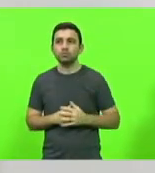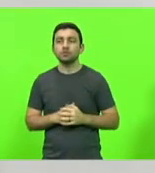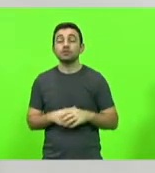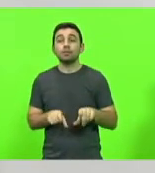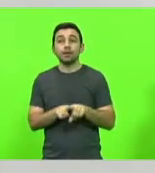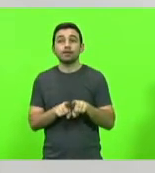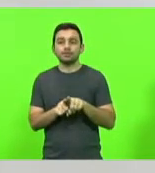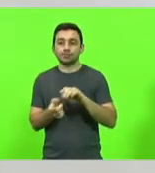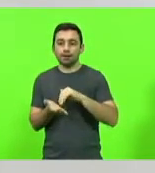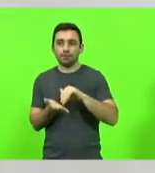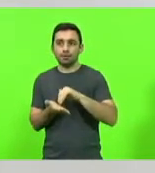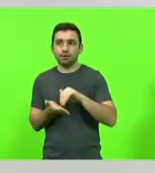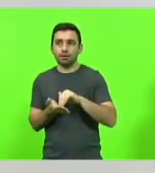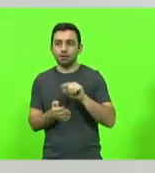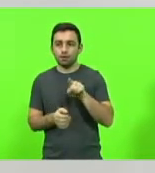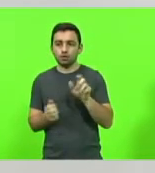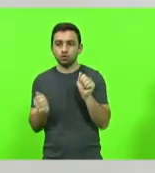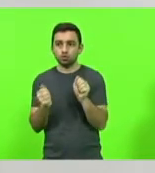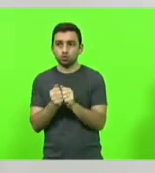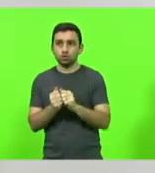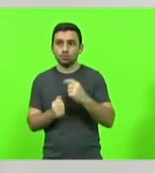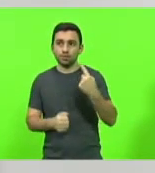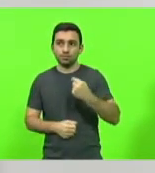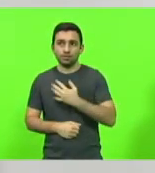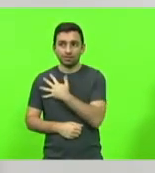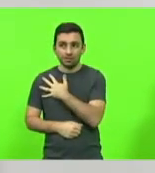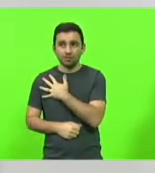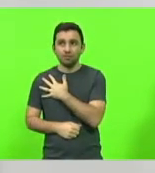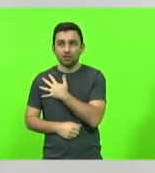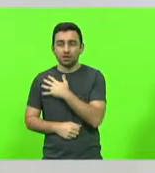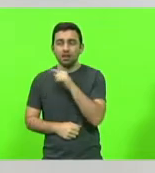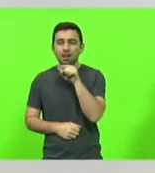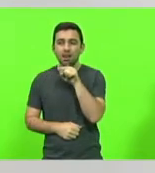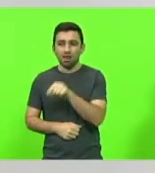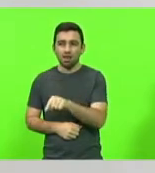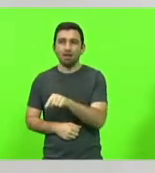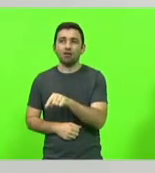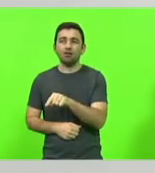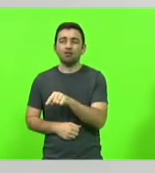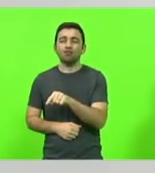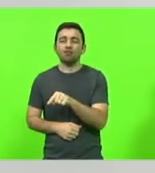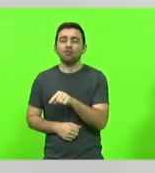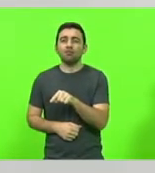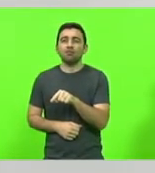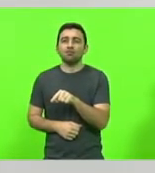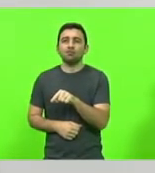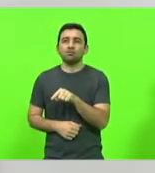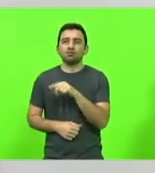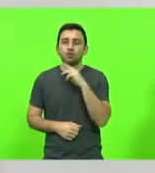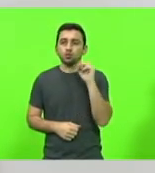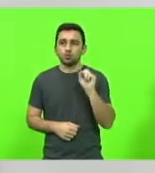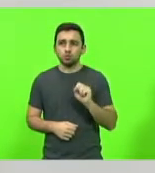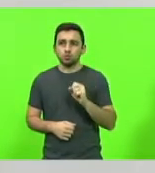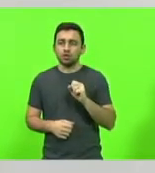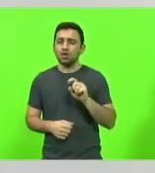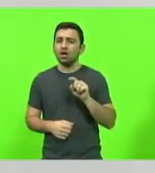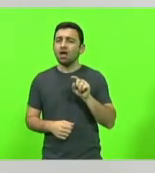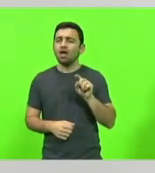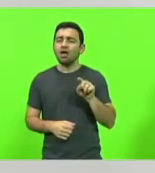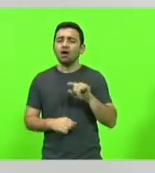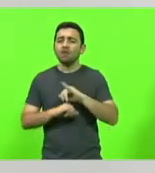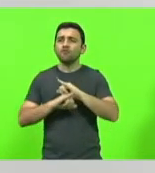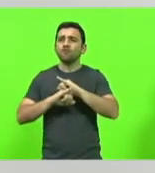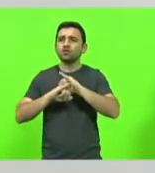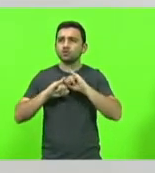secretário que esteve com a primeira-dama em Jaraguá do Sul, e anunciou que estava aprovada pela